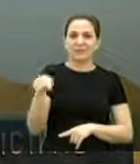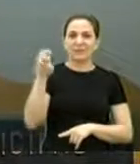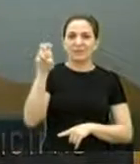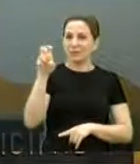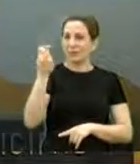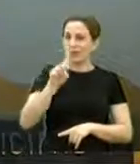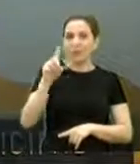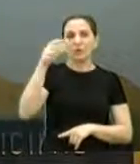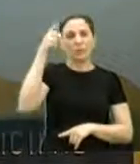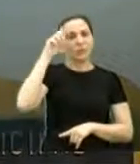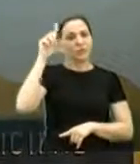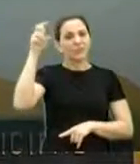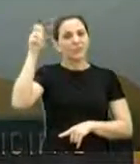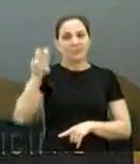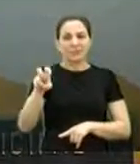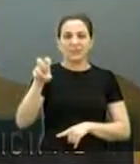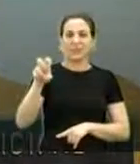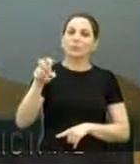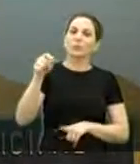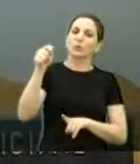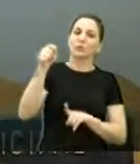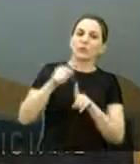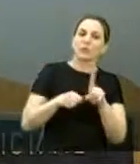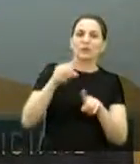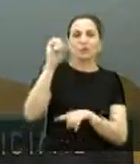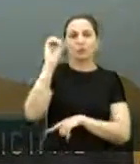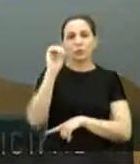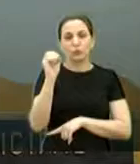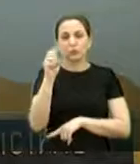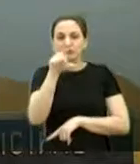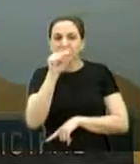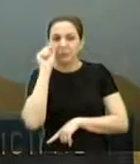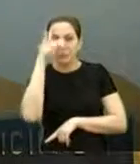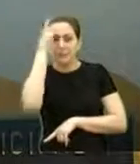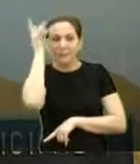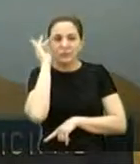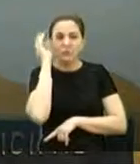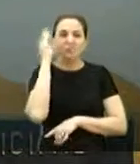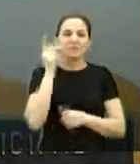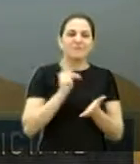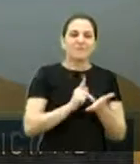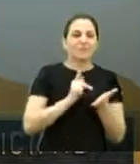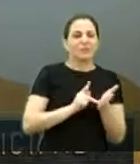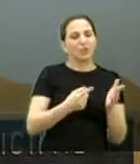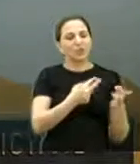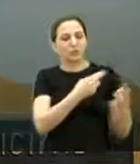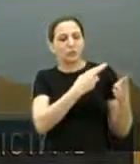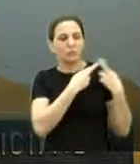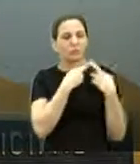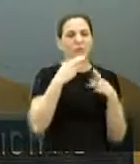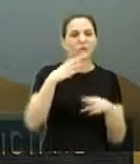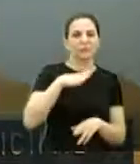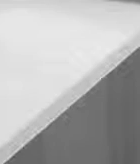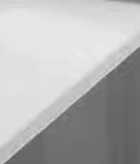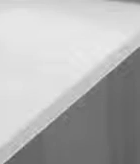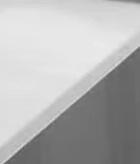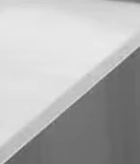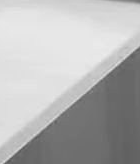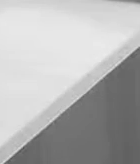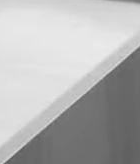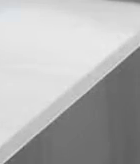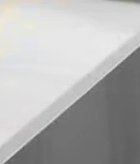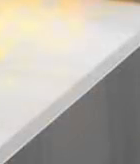5 de outubro está aí, que a gente escolha uma pessoa que realmente se comprometa com a nossa cidade. Obrigada.